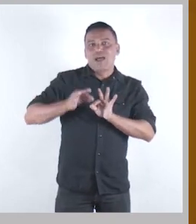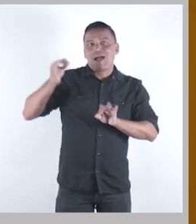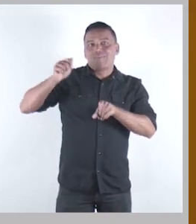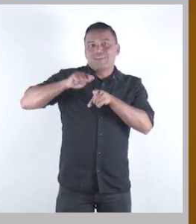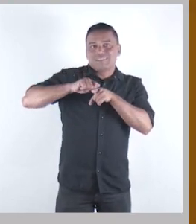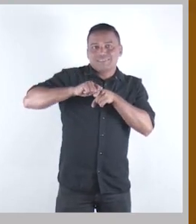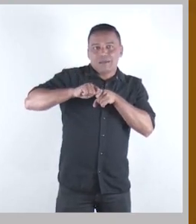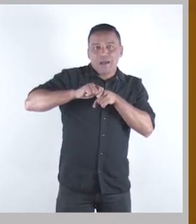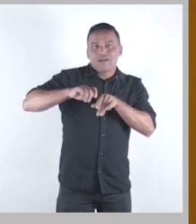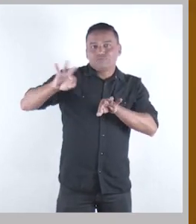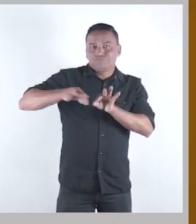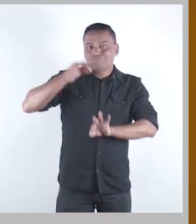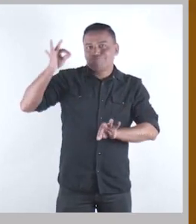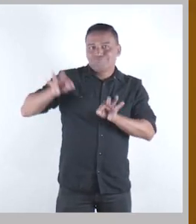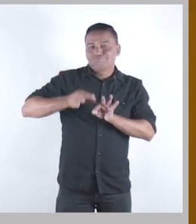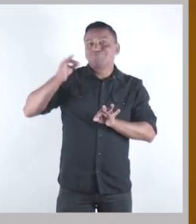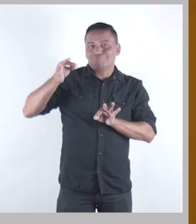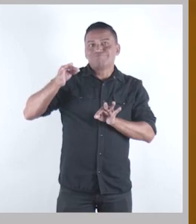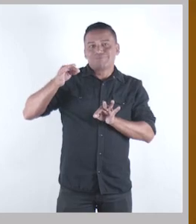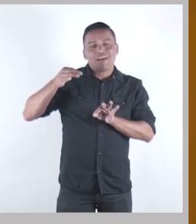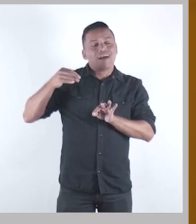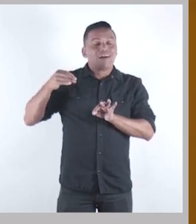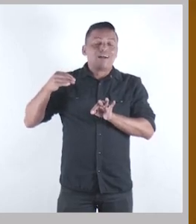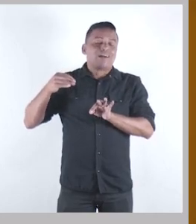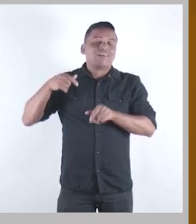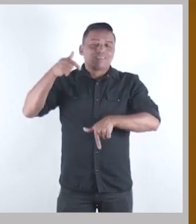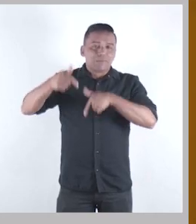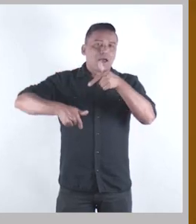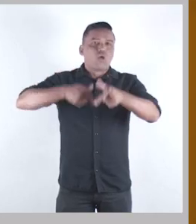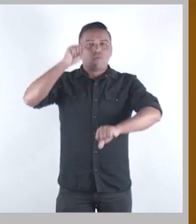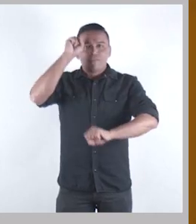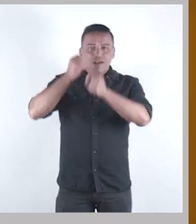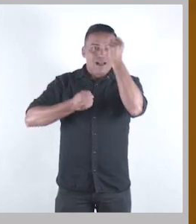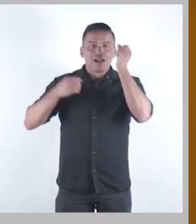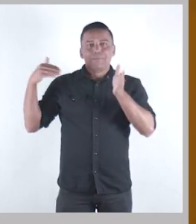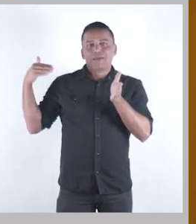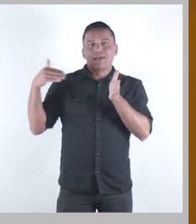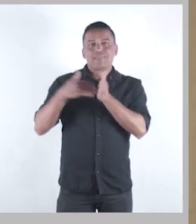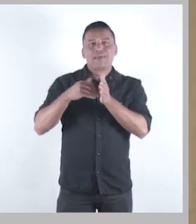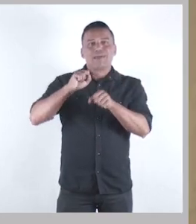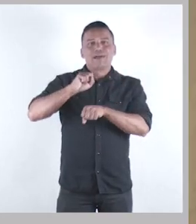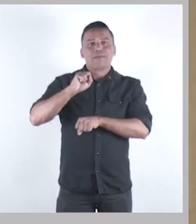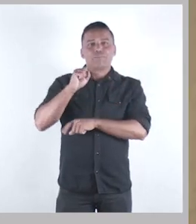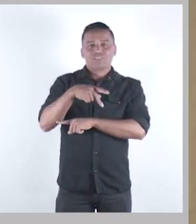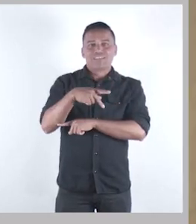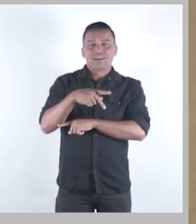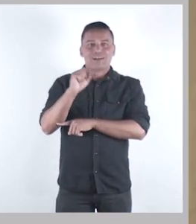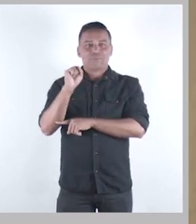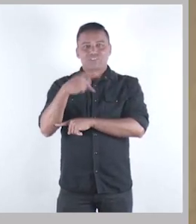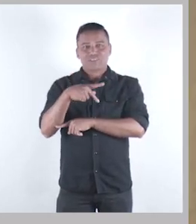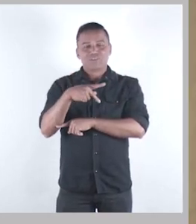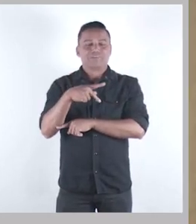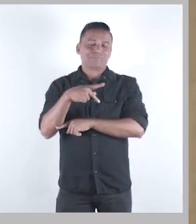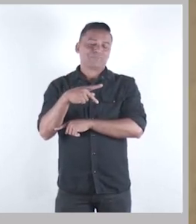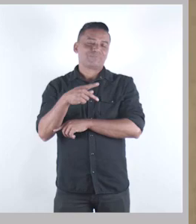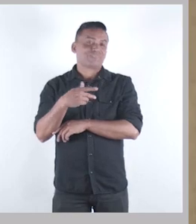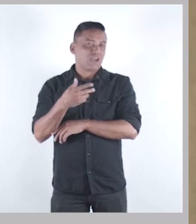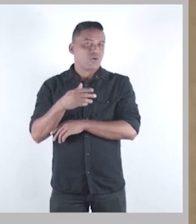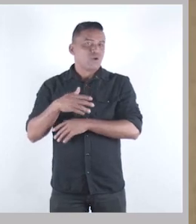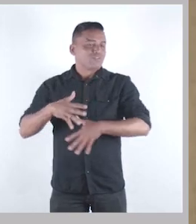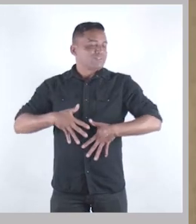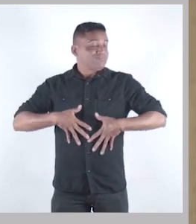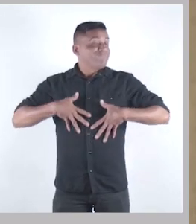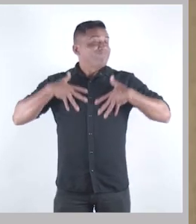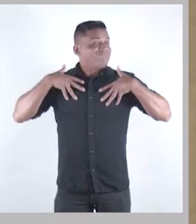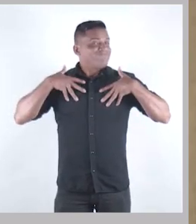também ficou operária até entrar na aposentadoria. Por isso é que eu digo, e com certo orgulho, sou